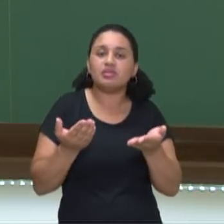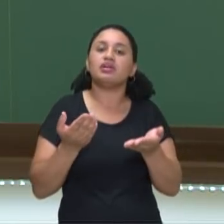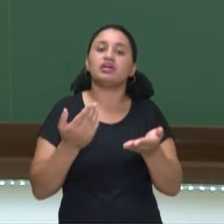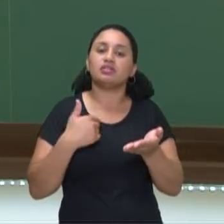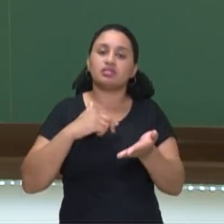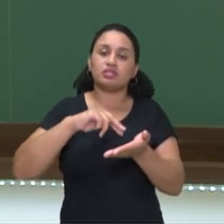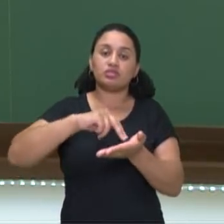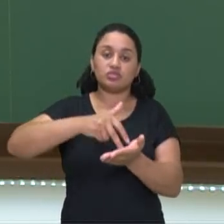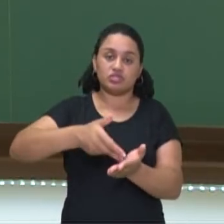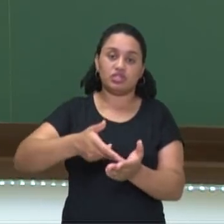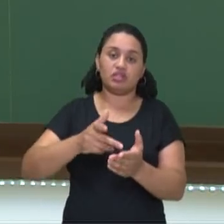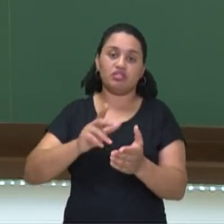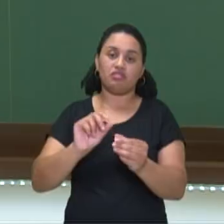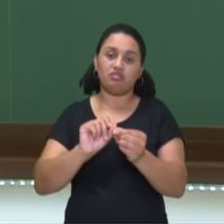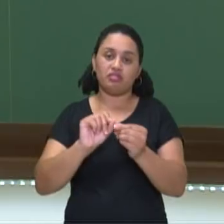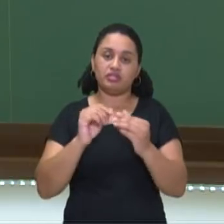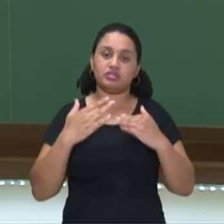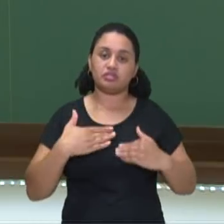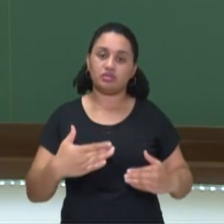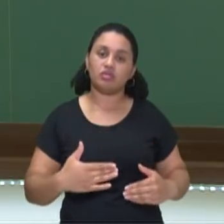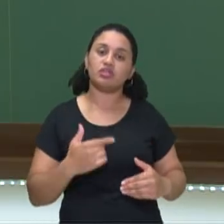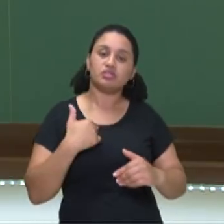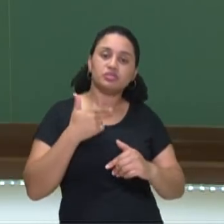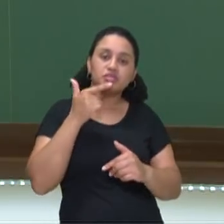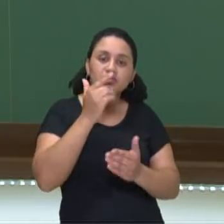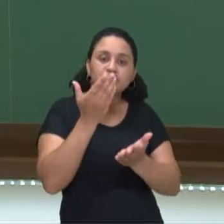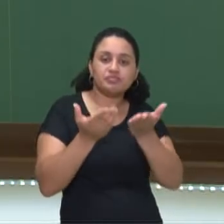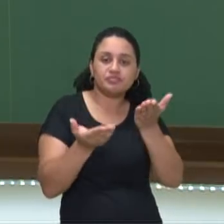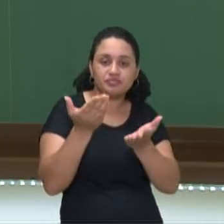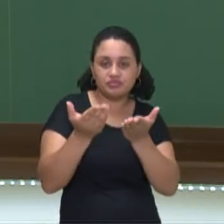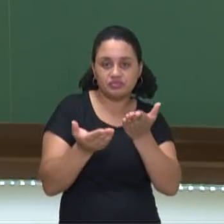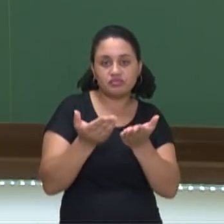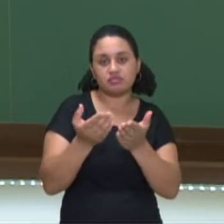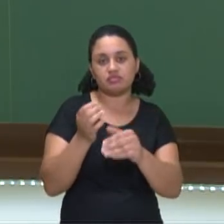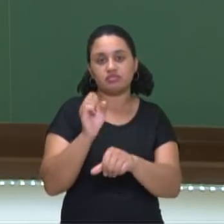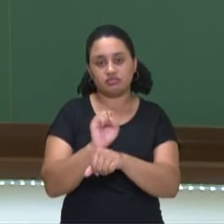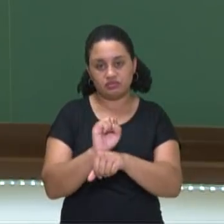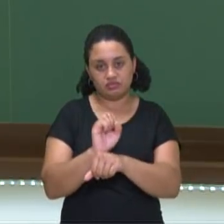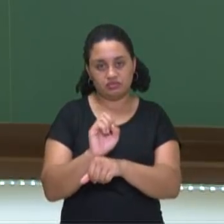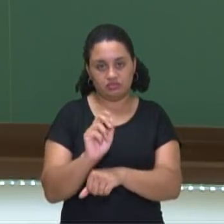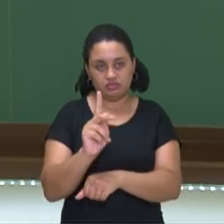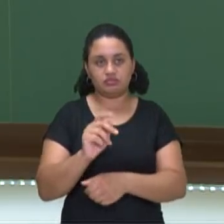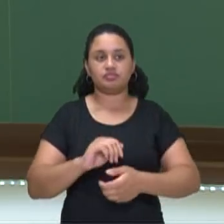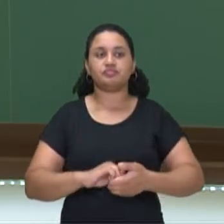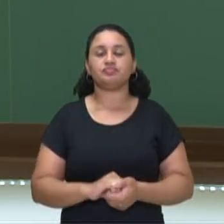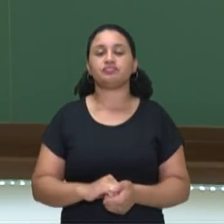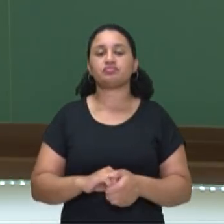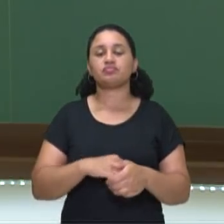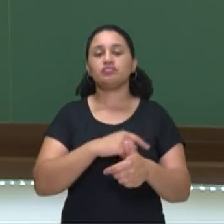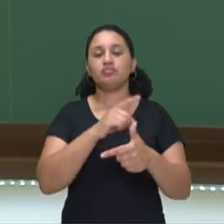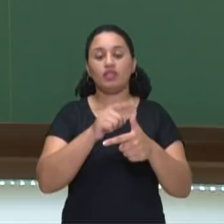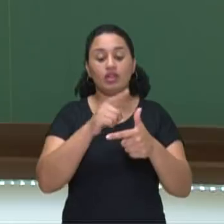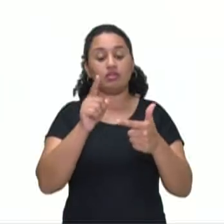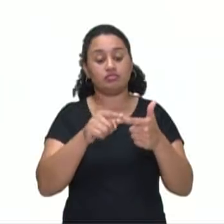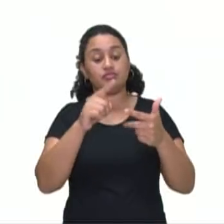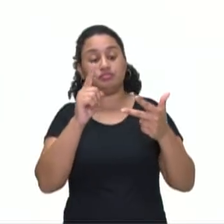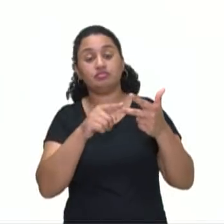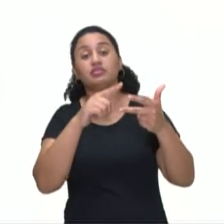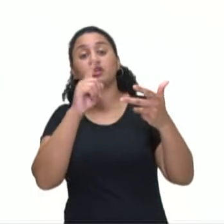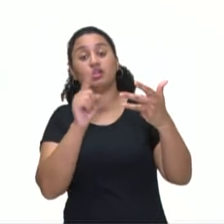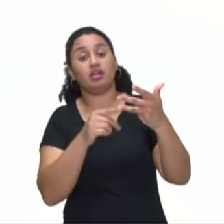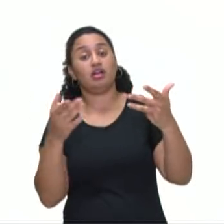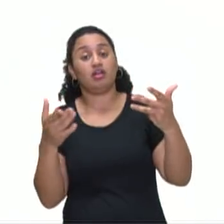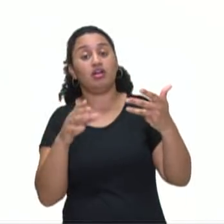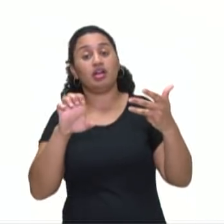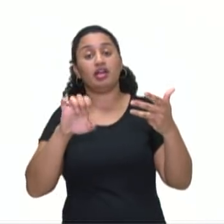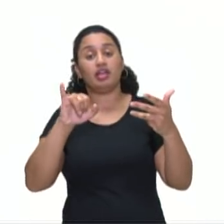giro causa e transformá-lo num equilíbrio estável, ok? Para frente, então. O eixo. A